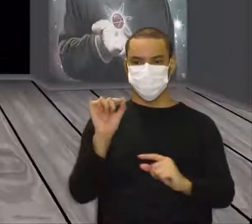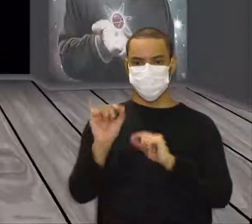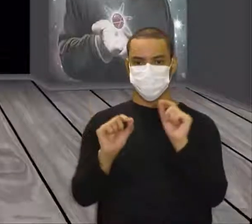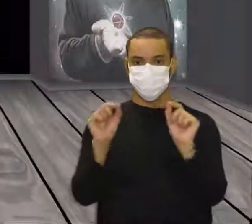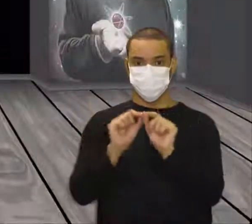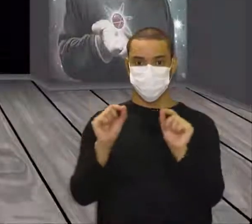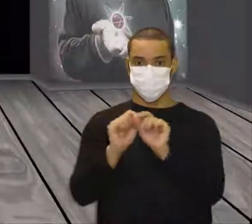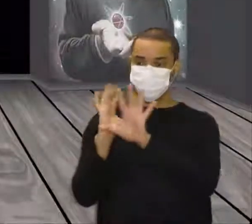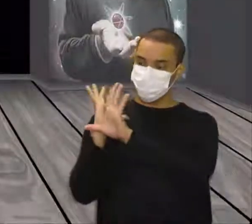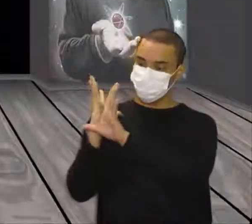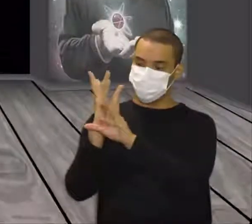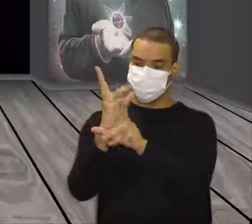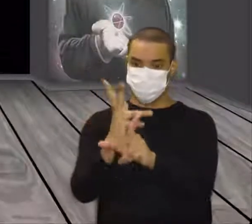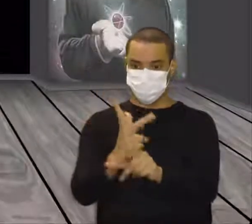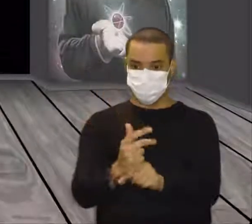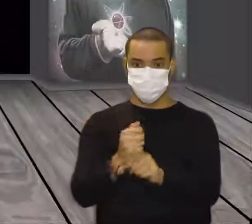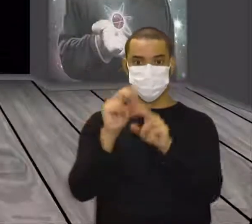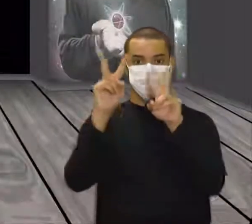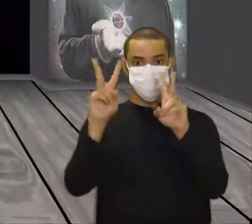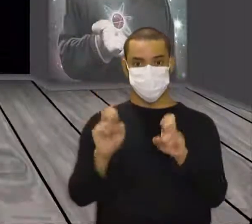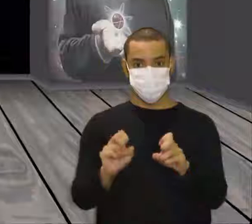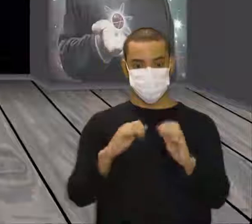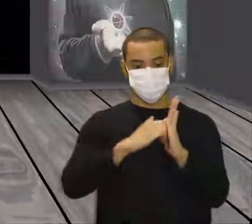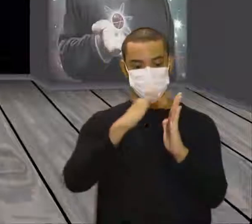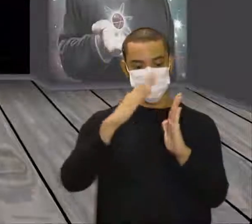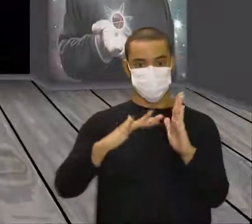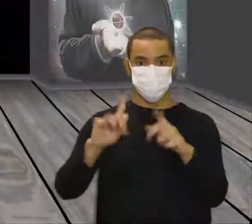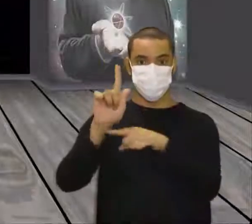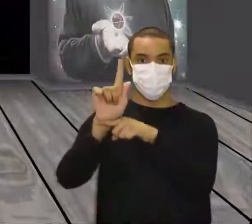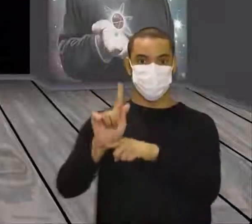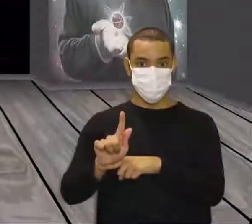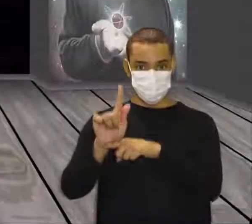uma revisão de ondas gravitacionais.